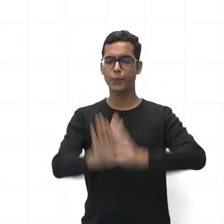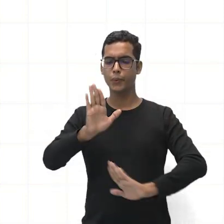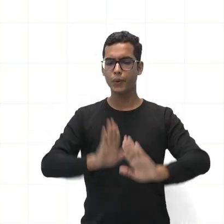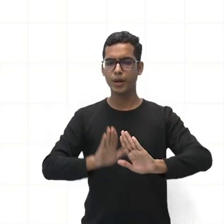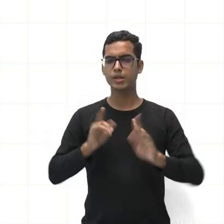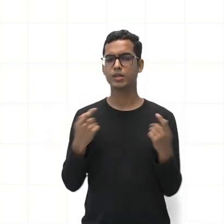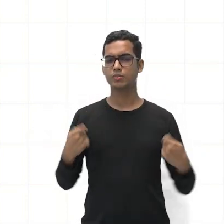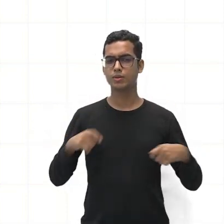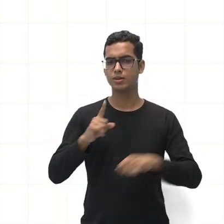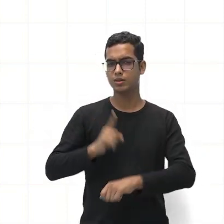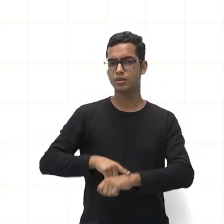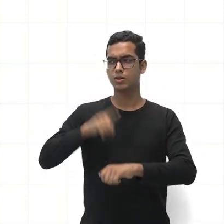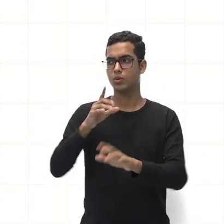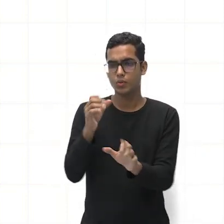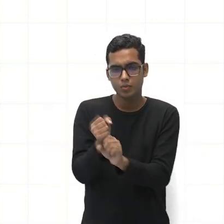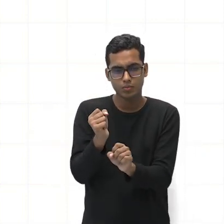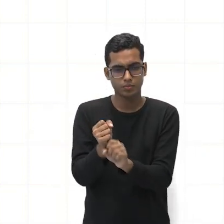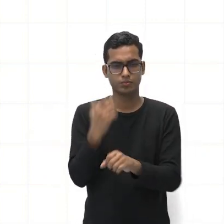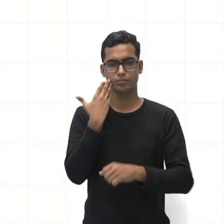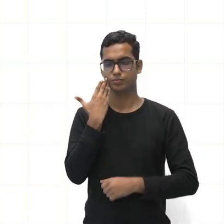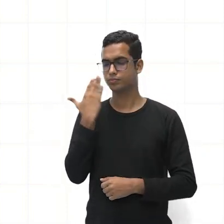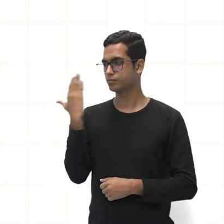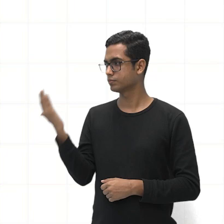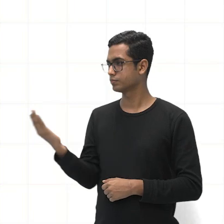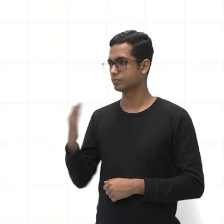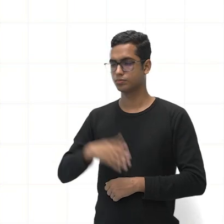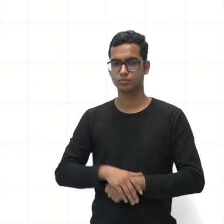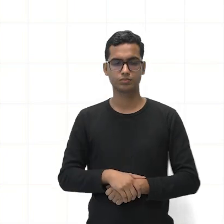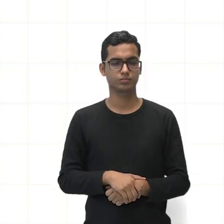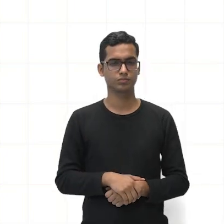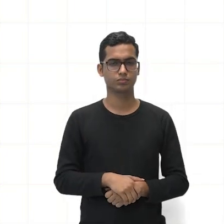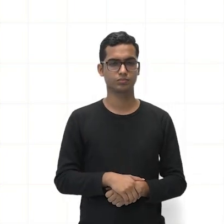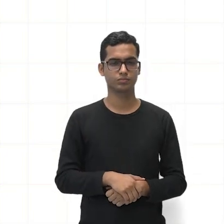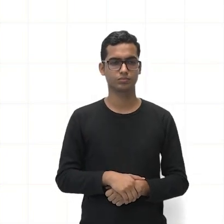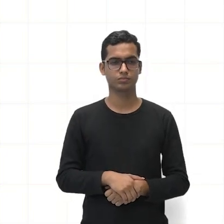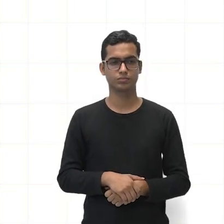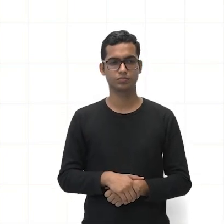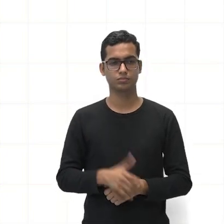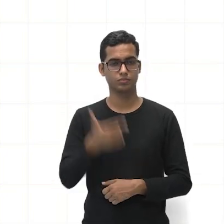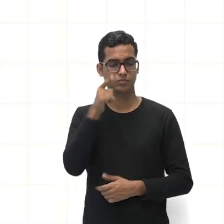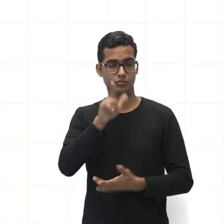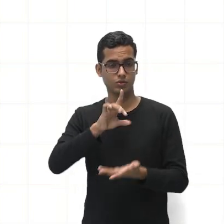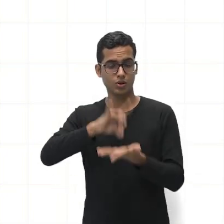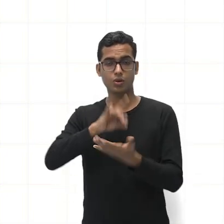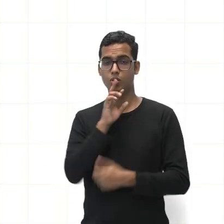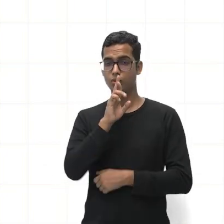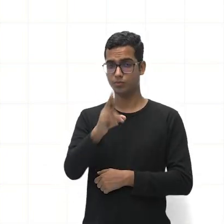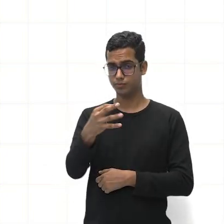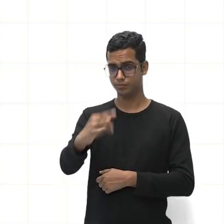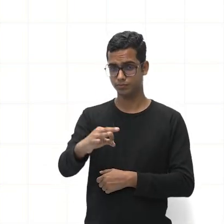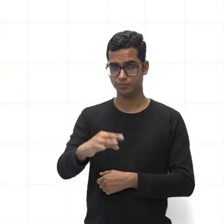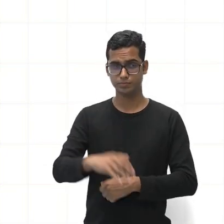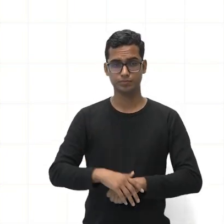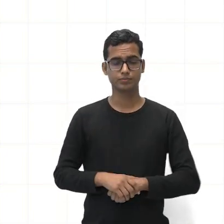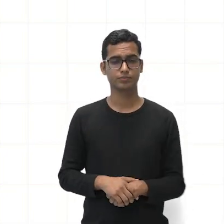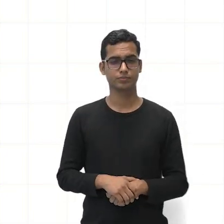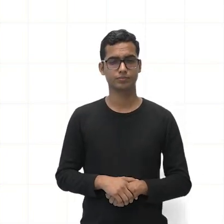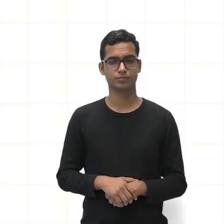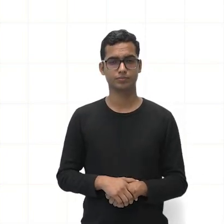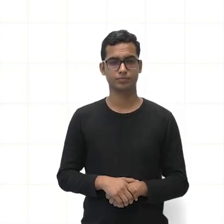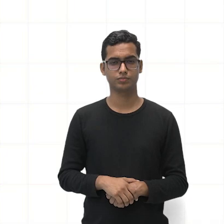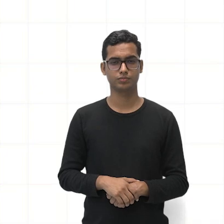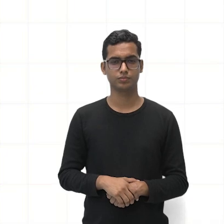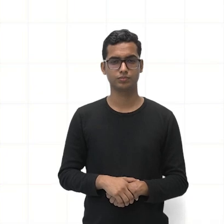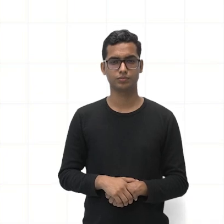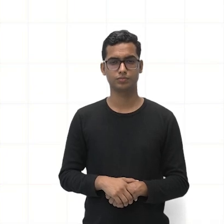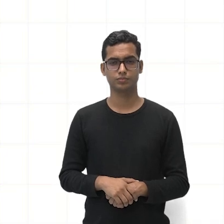tem aqui, né, para que a gente tenha um desenvolvimento correto? Justamente colocar aqui, ó, o teu referencial é